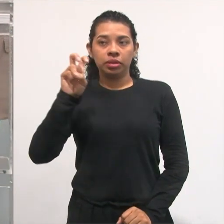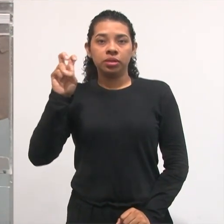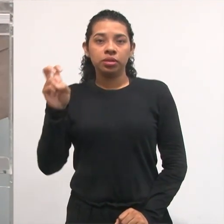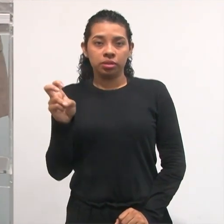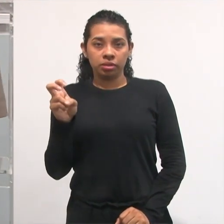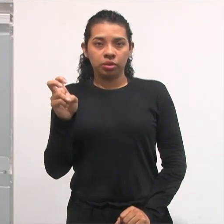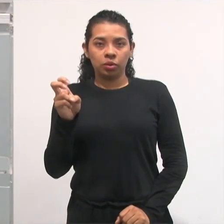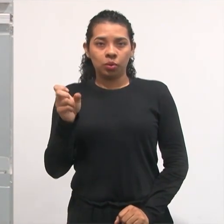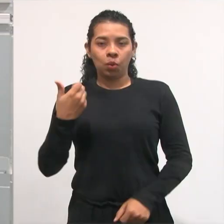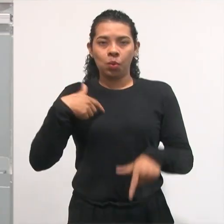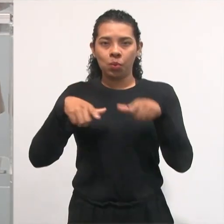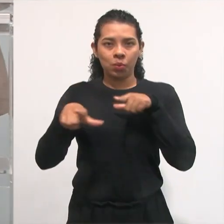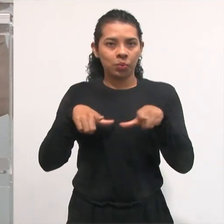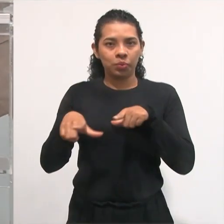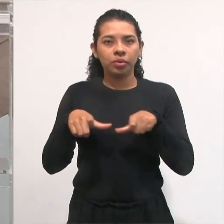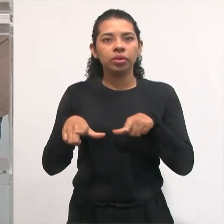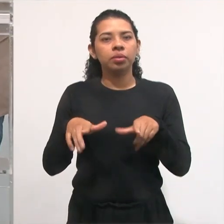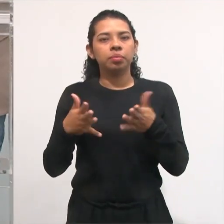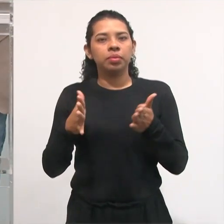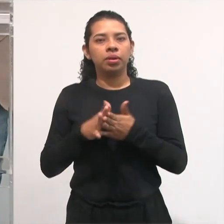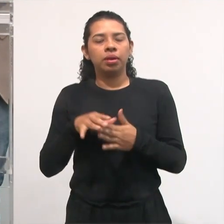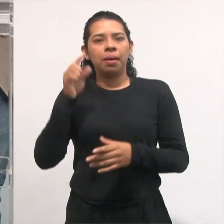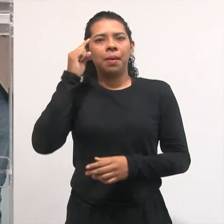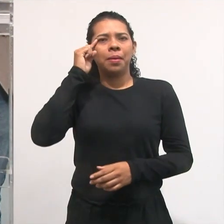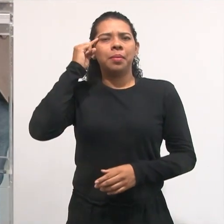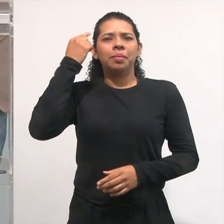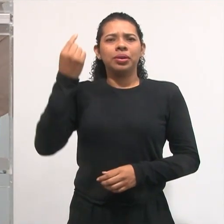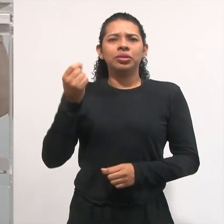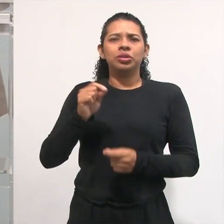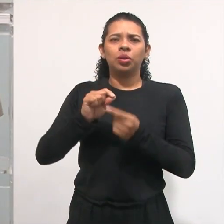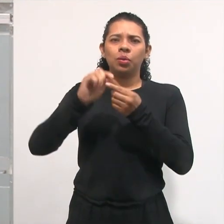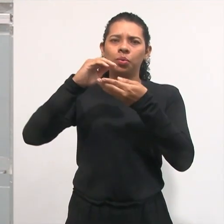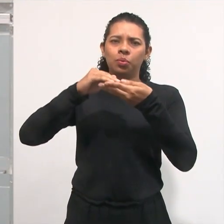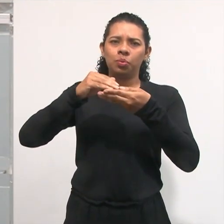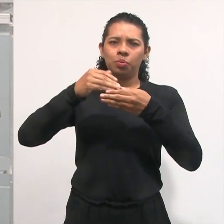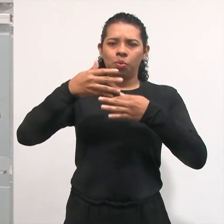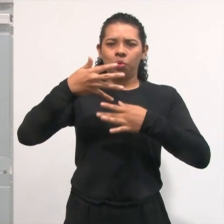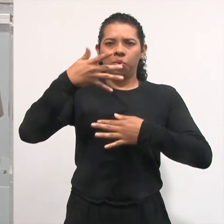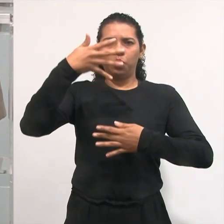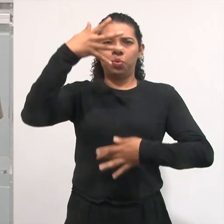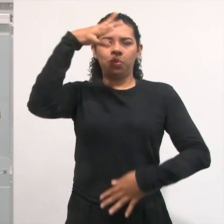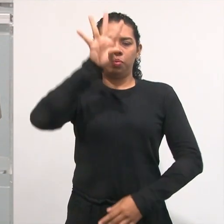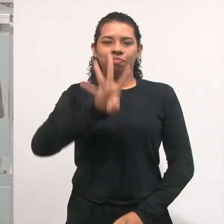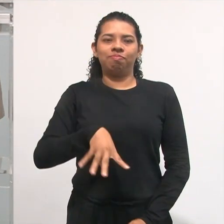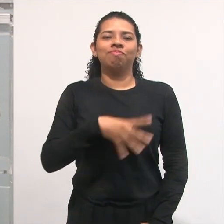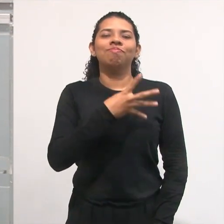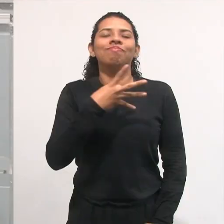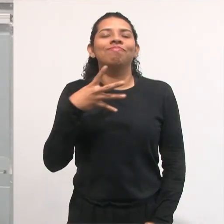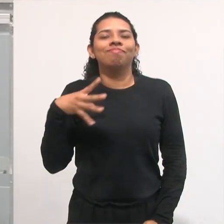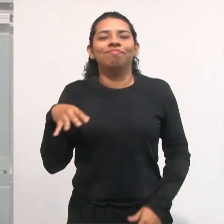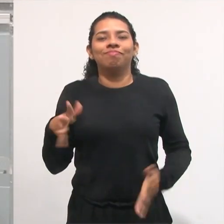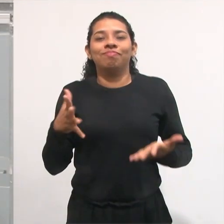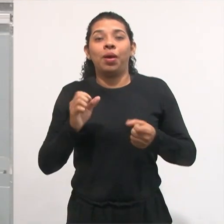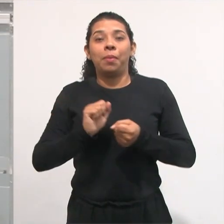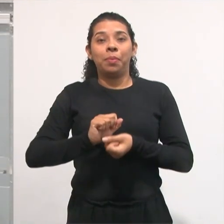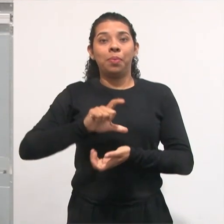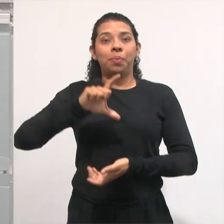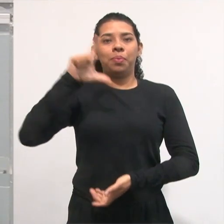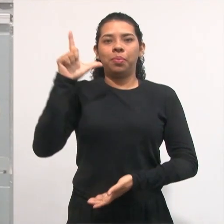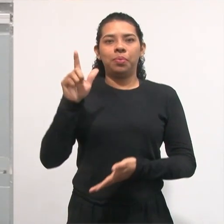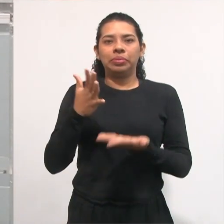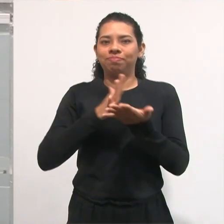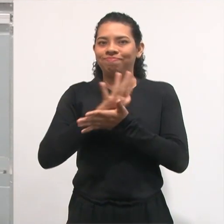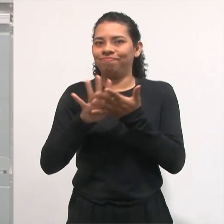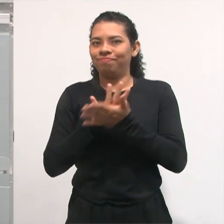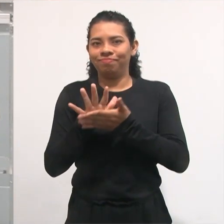1000. Imagina essa tabela de distribuição da frequência, o tamanho que ela vai ser. Gigantesca. E não vai ajudar você